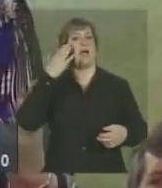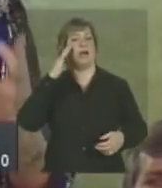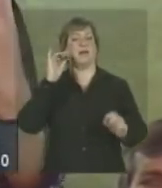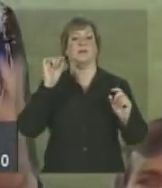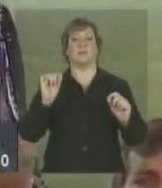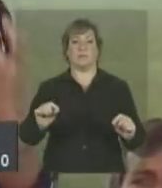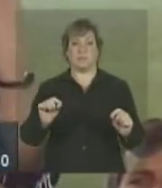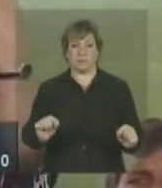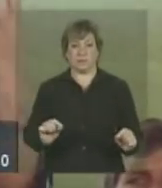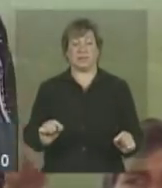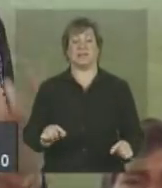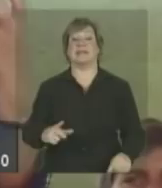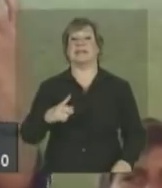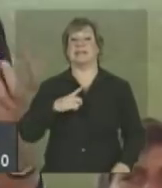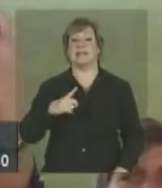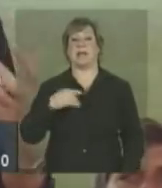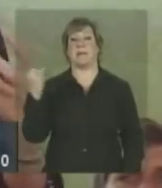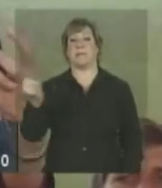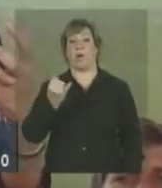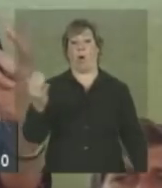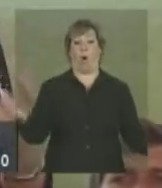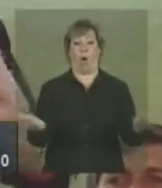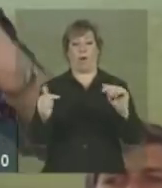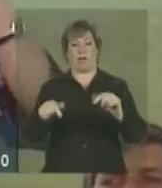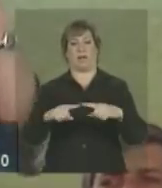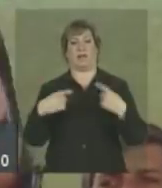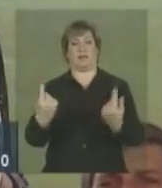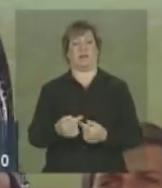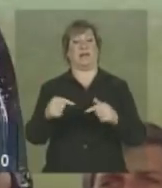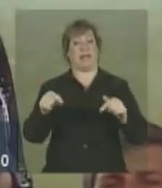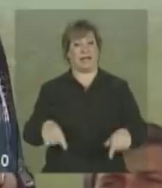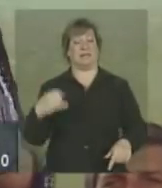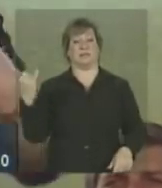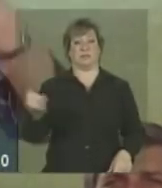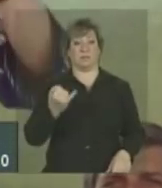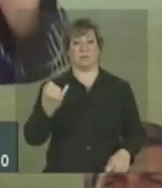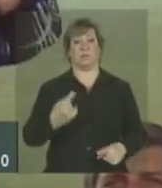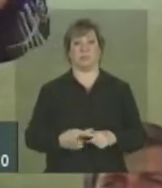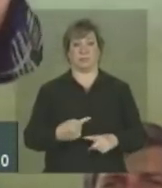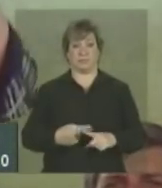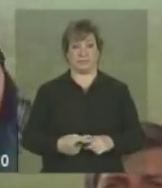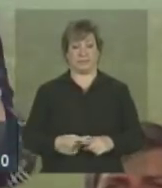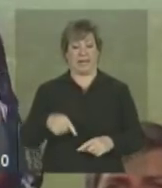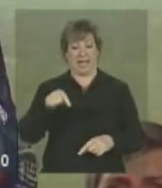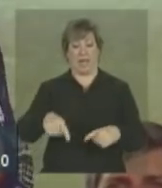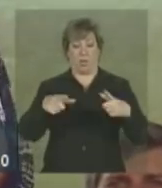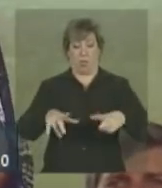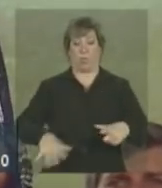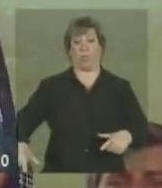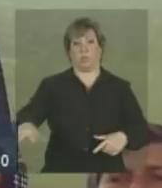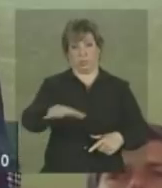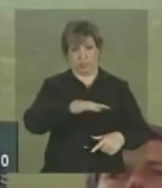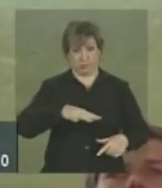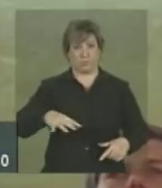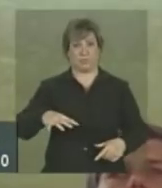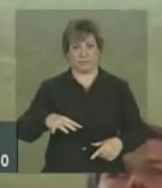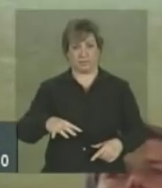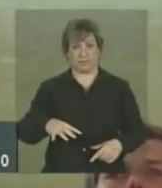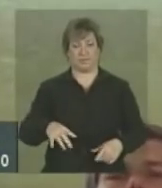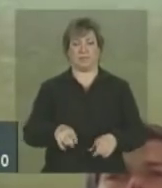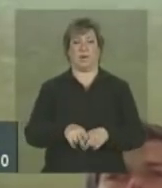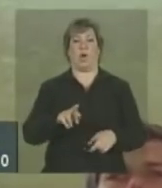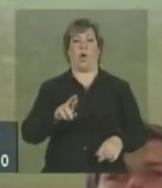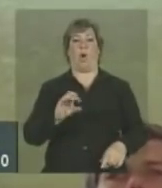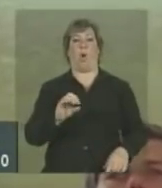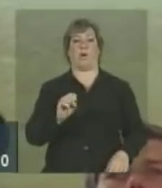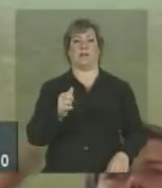o que tem de importante aqui nesta reunião. Ela é importante para essa região, né, para